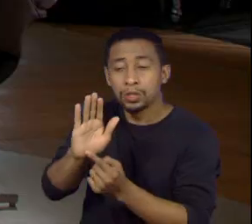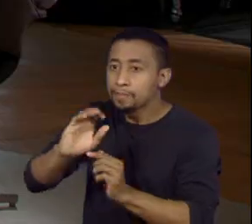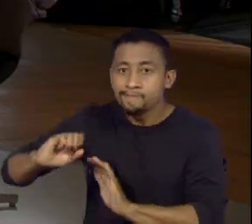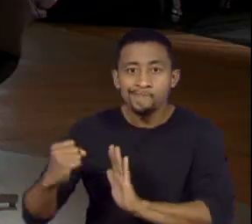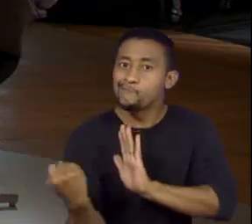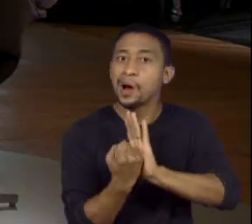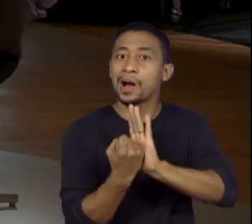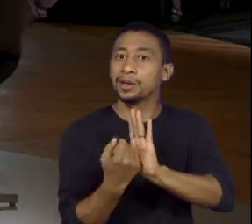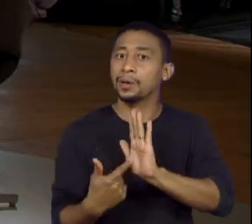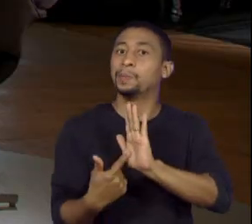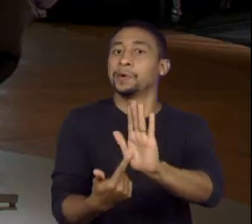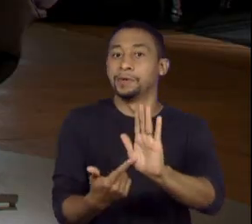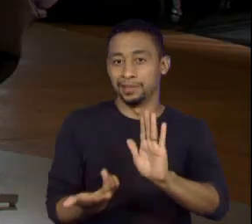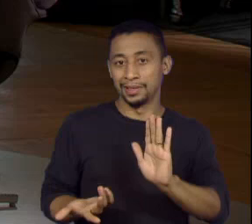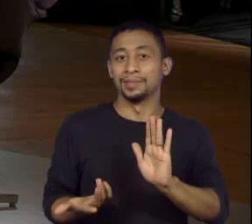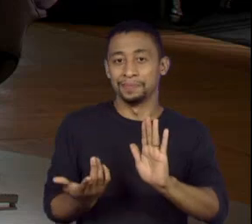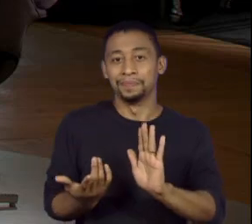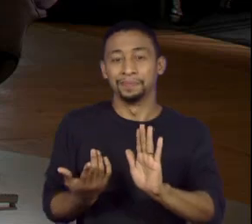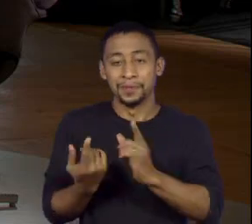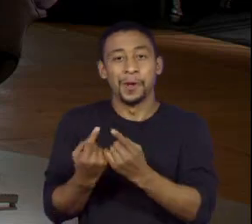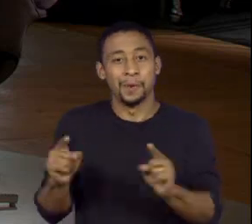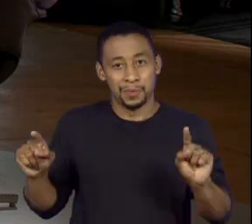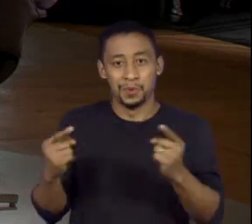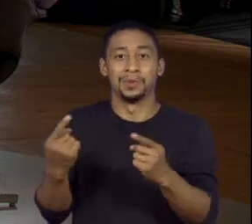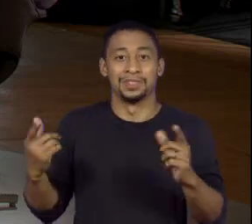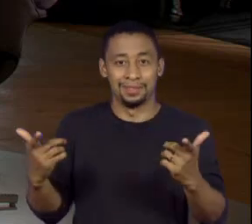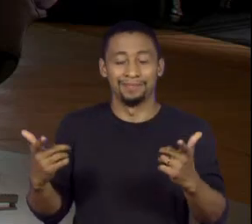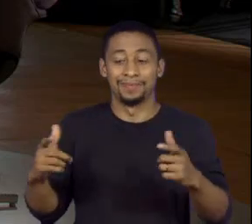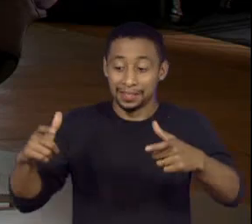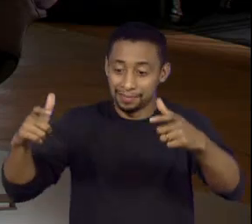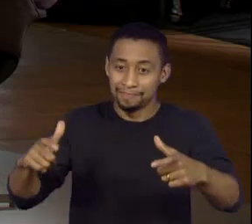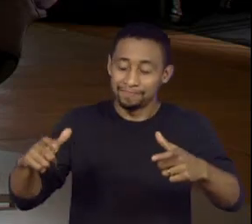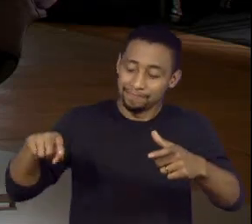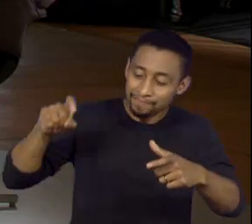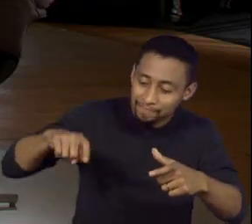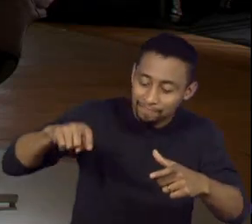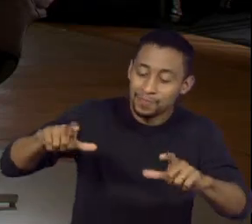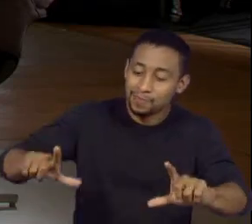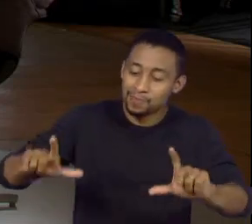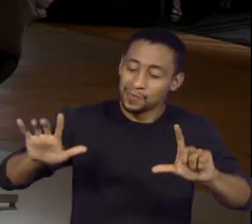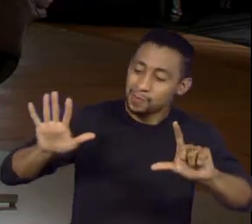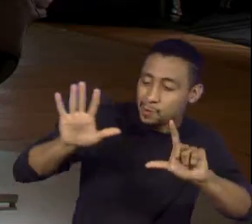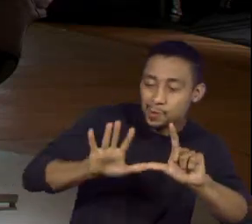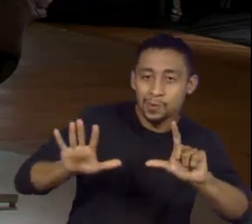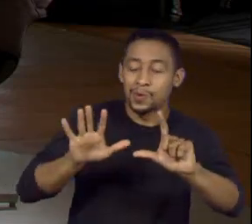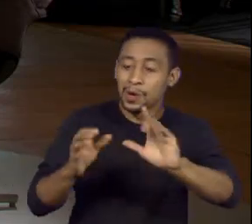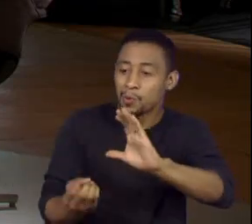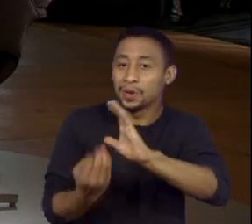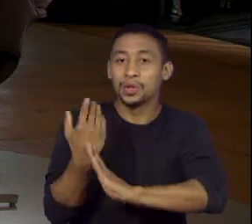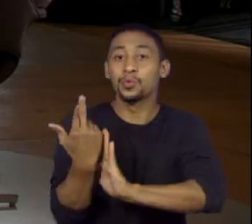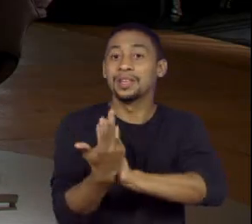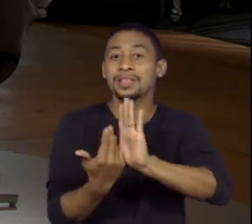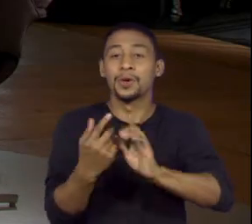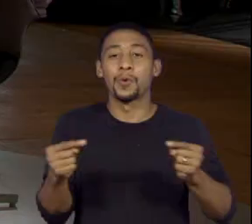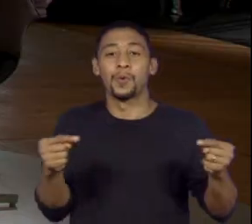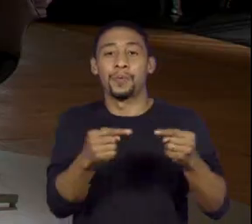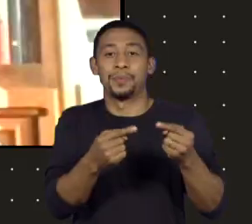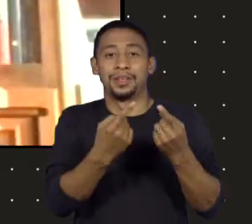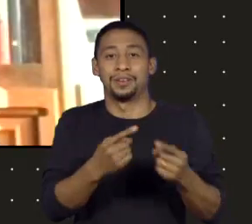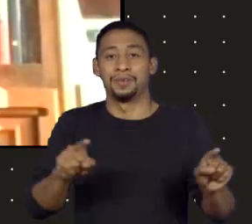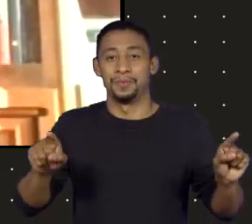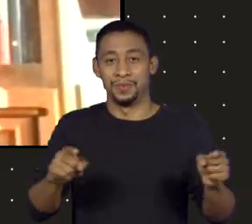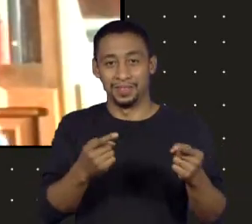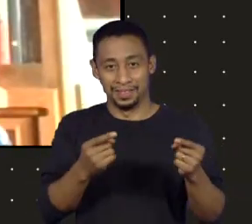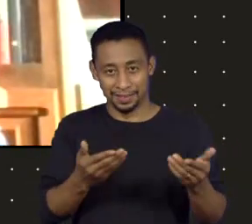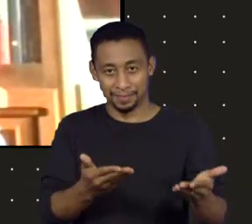aquela obra, ou que vai representar aquela obra, né? Isso é uma prática e é uma liberdade que o